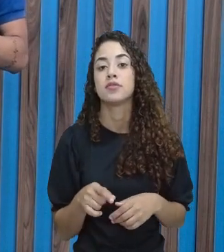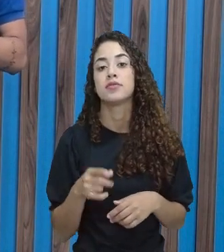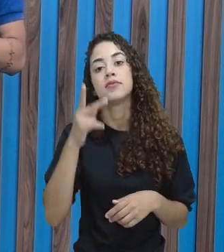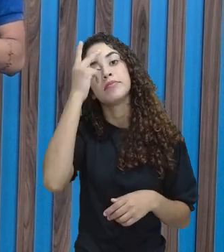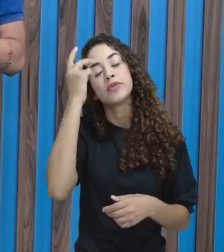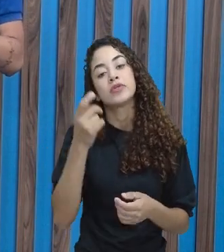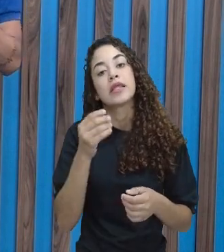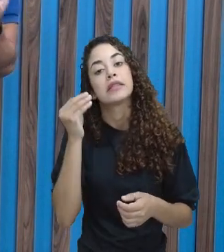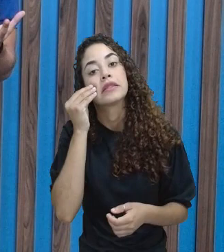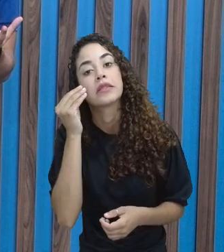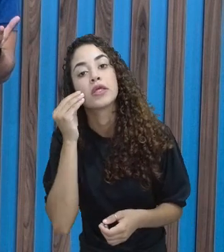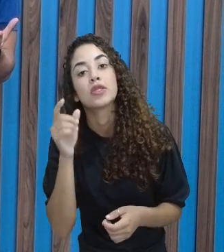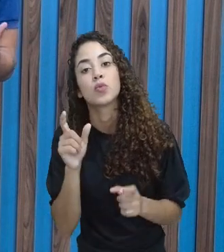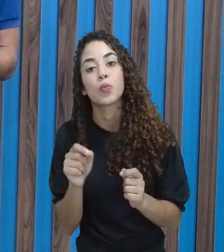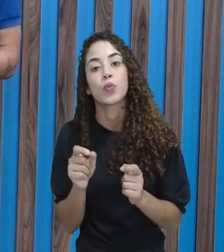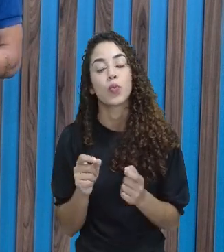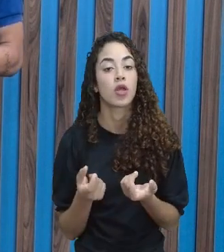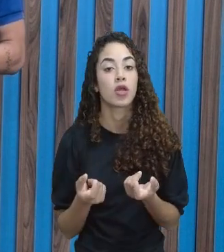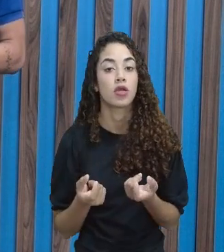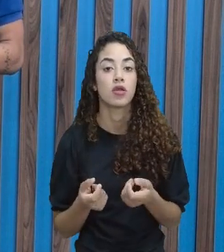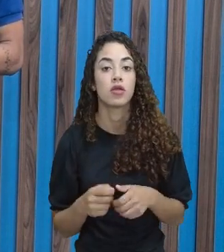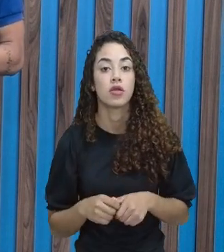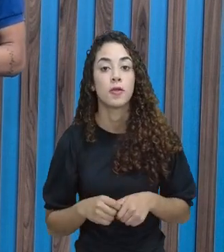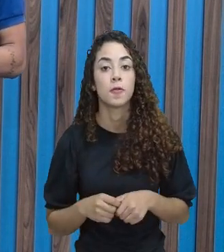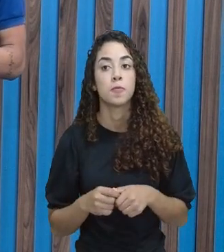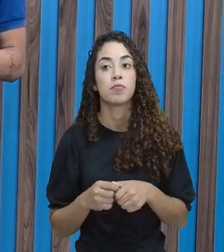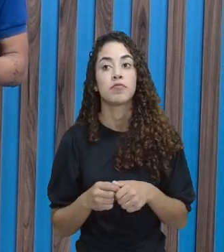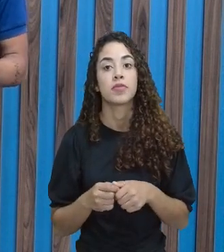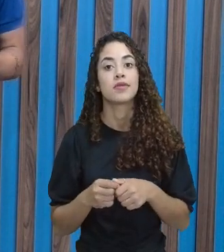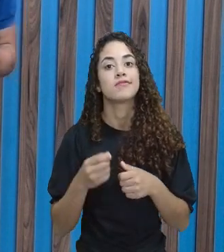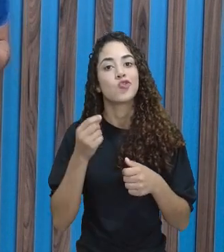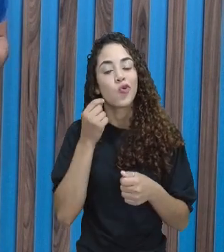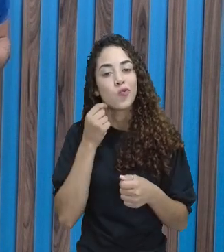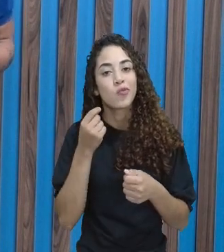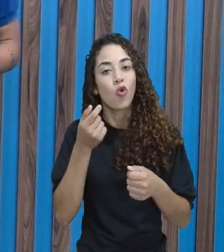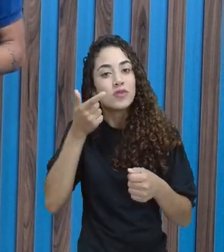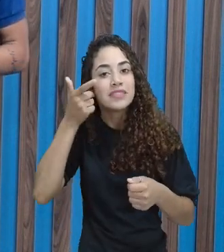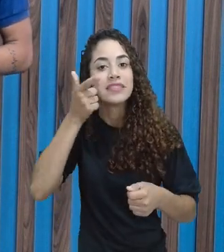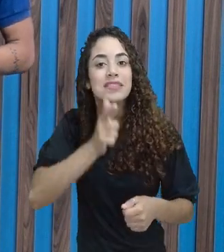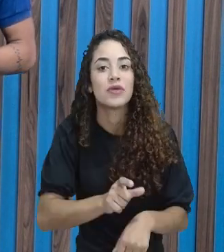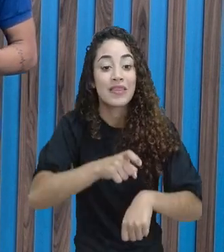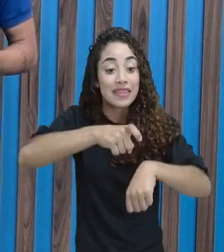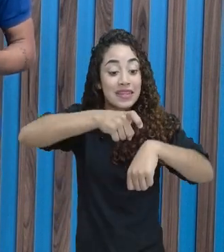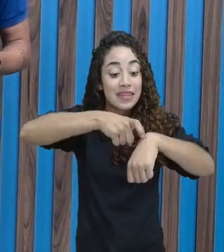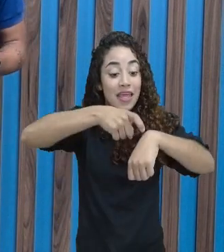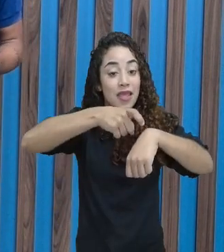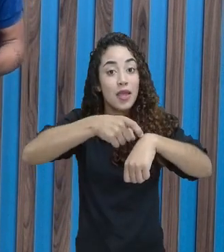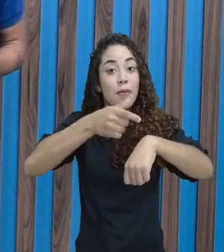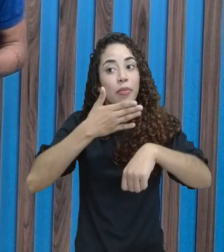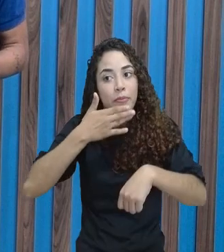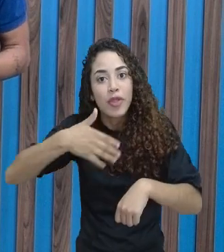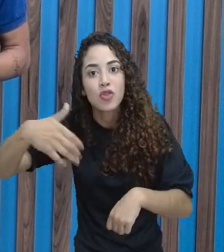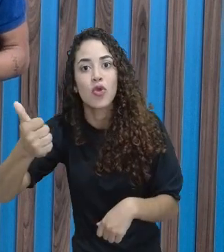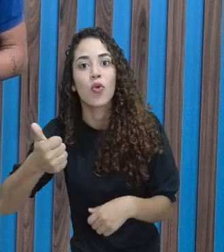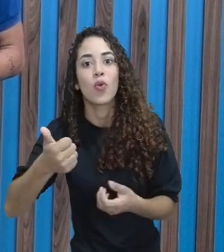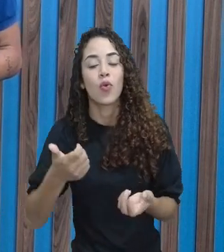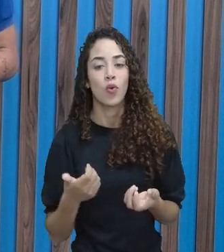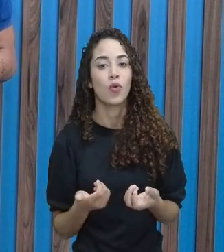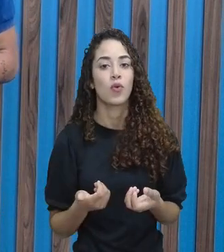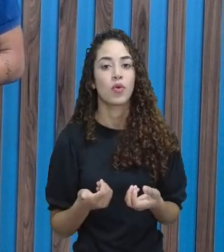outros atletas ou outras atletas. Então, é sempre um tempo que você tem que bater, você tem que fazer um tempo melhor do que o daquela